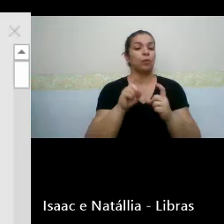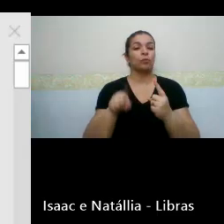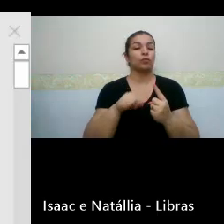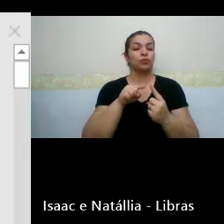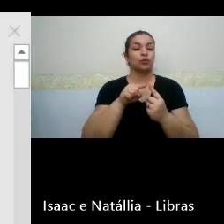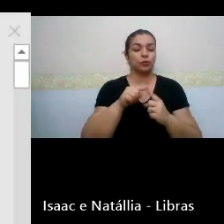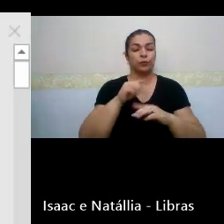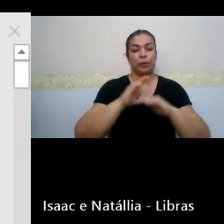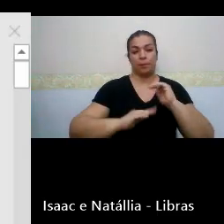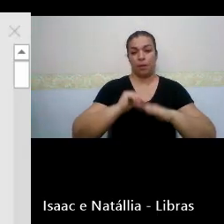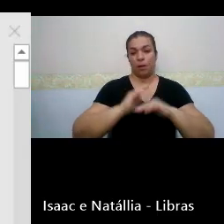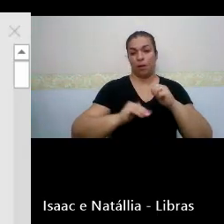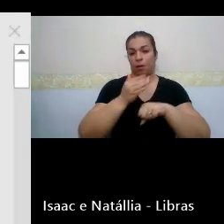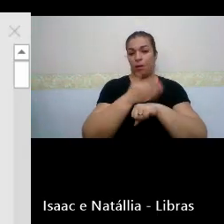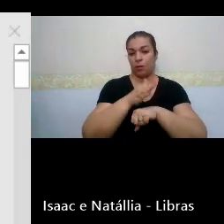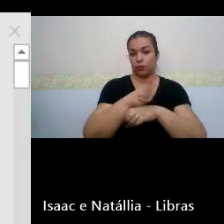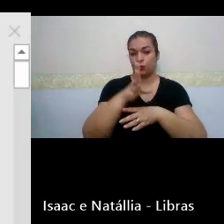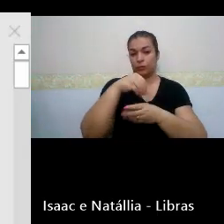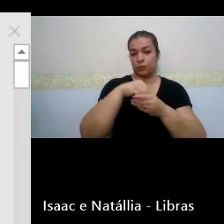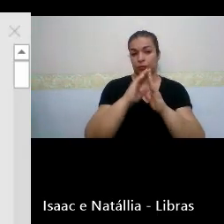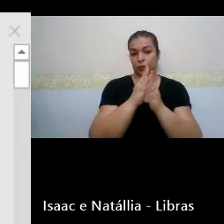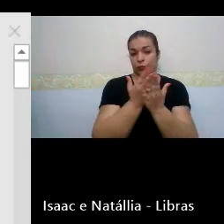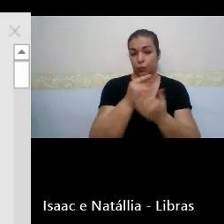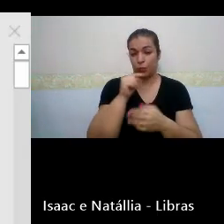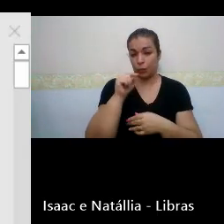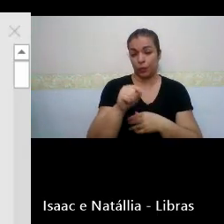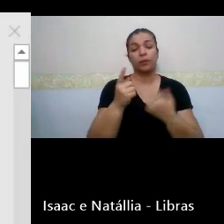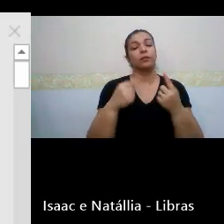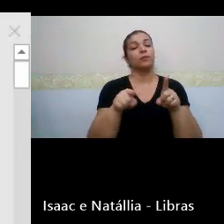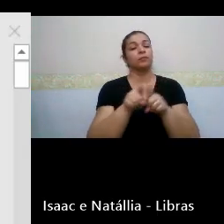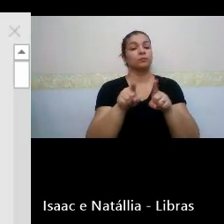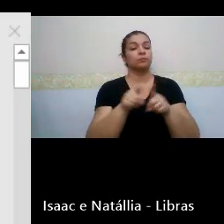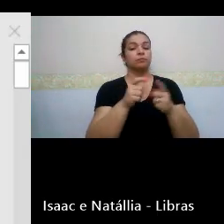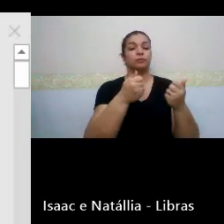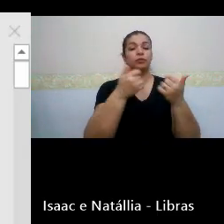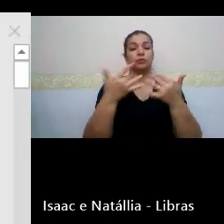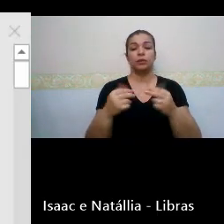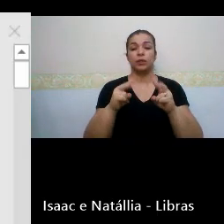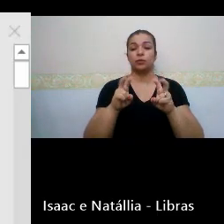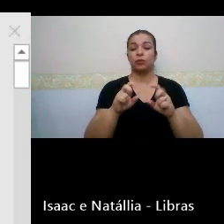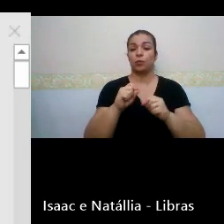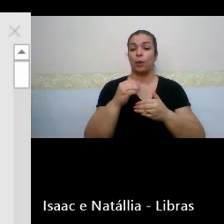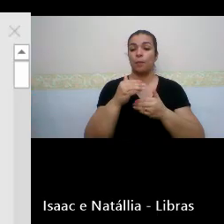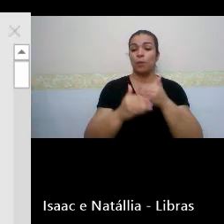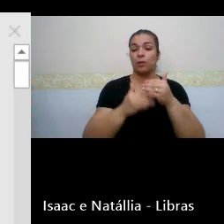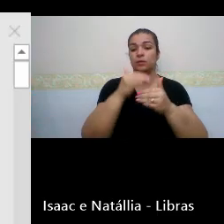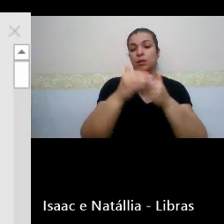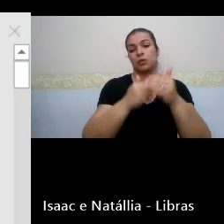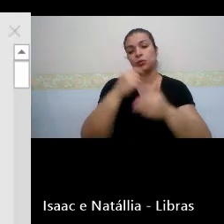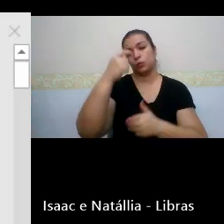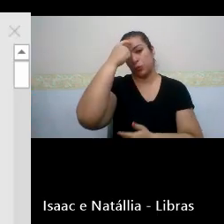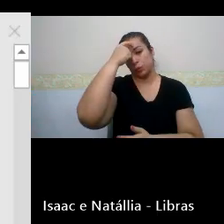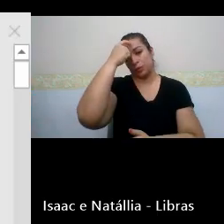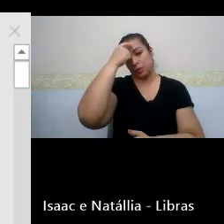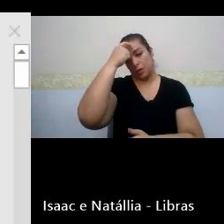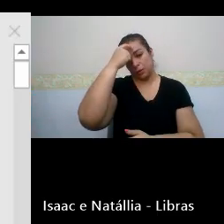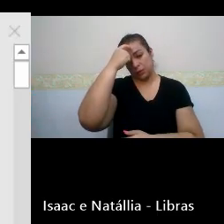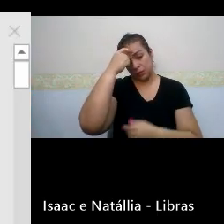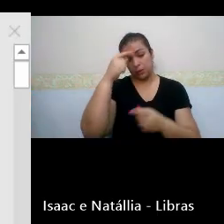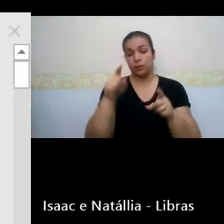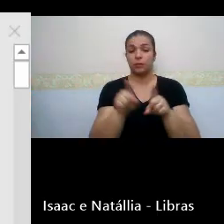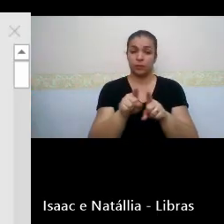prática escolar, ela vai falar de um processo de consciência e de